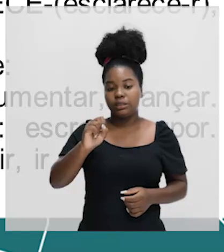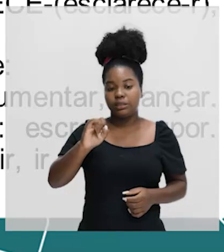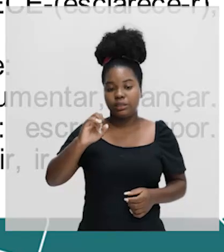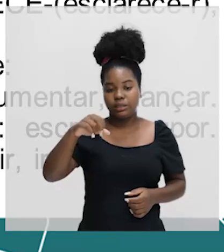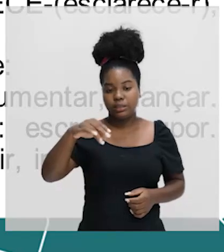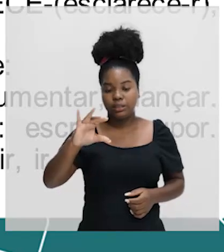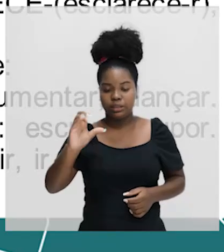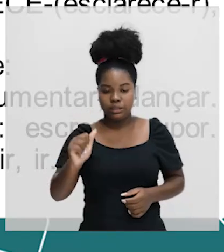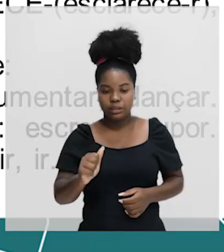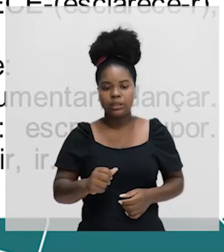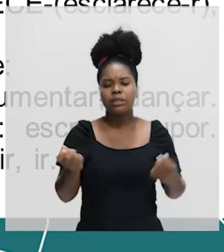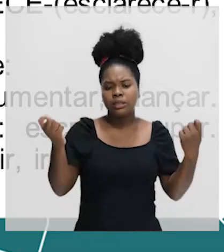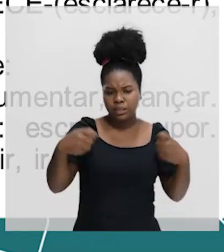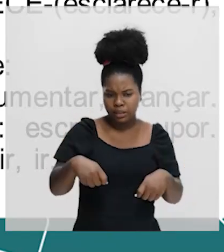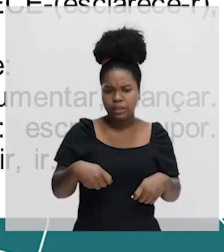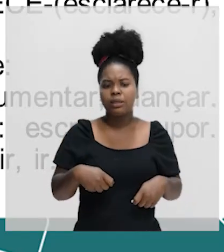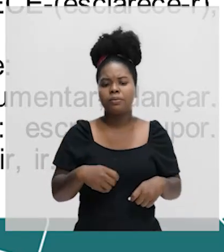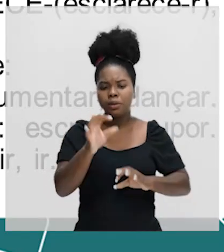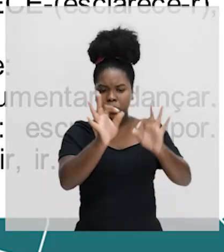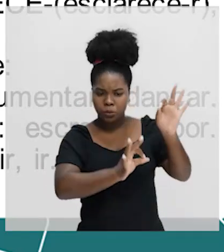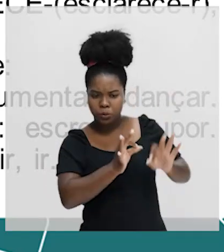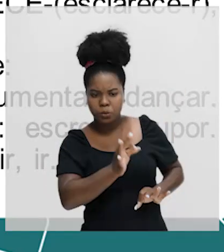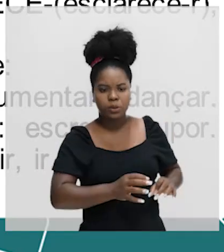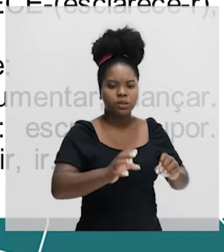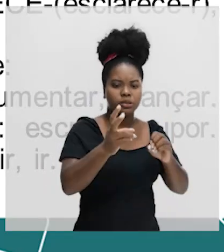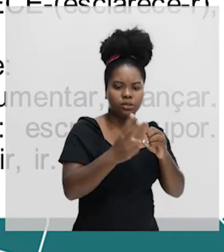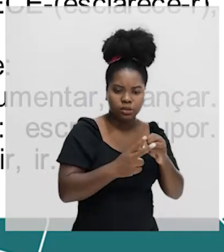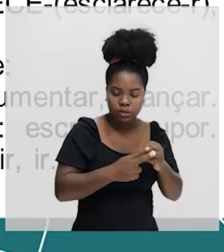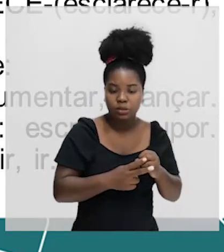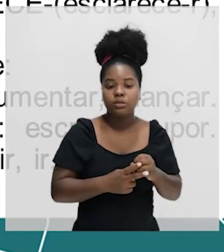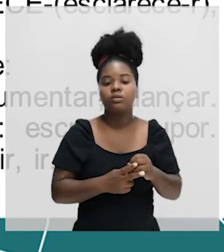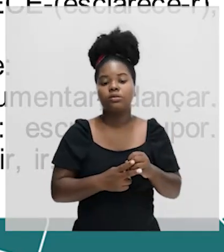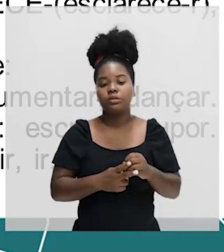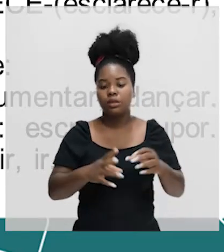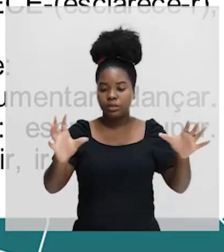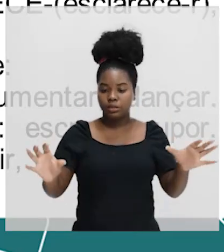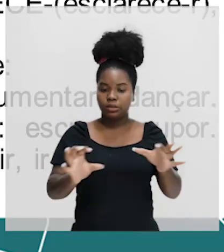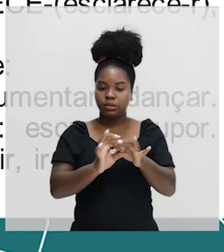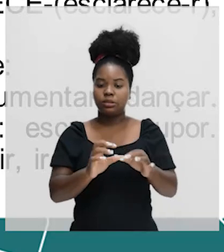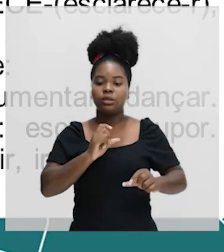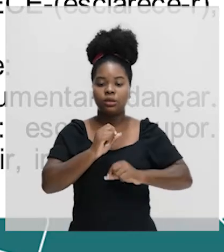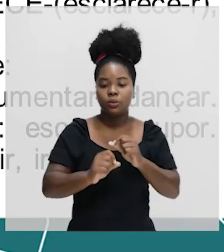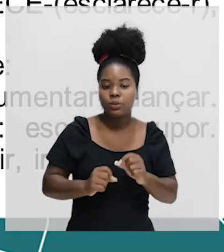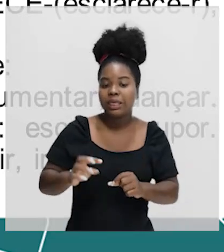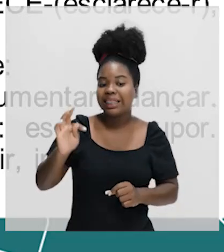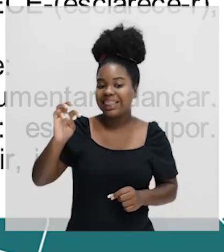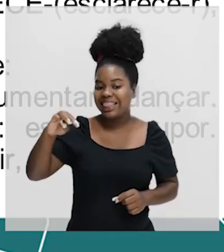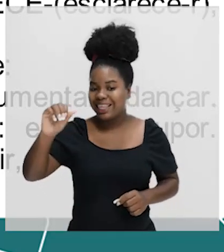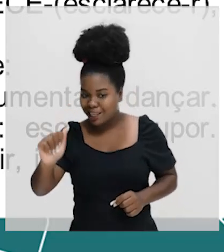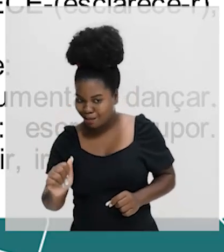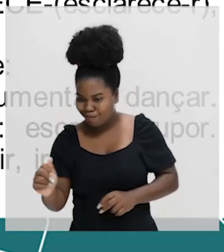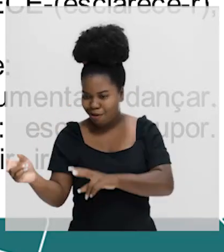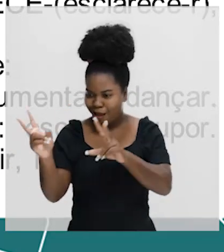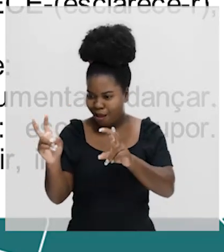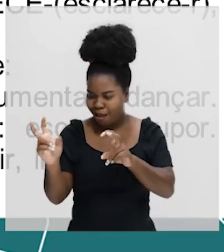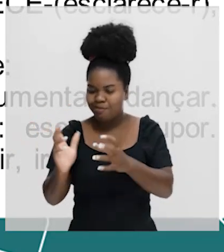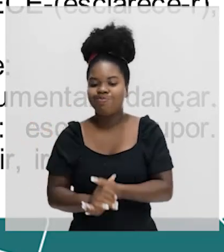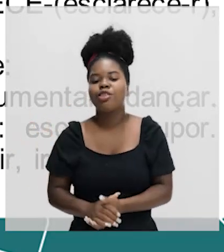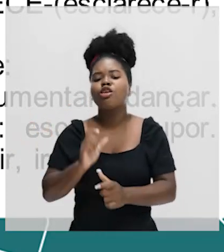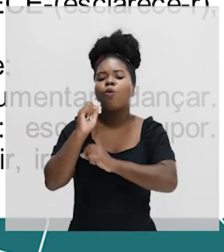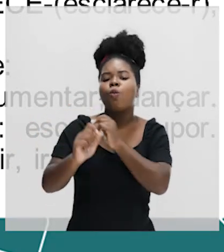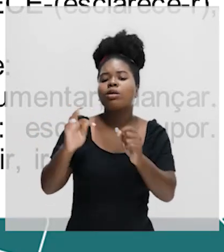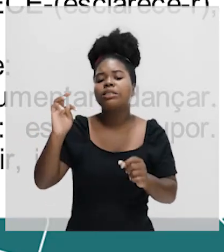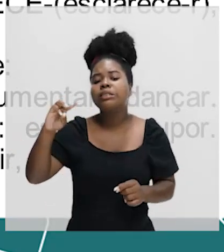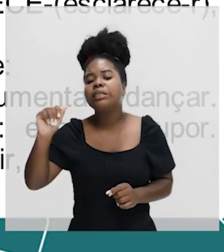E assim podemos conjugar os verbos. O resultado dessa união chama-se tema. Então, o que seria o tema? O